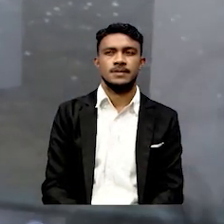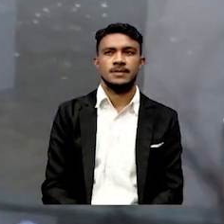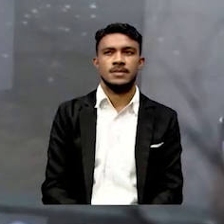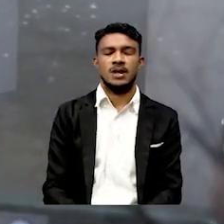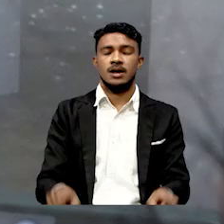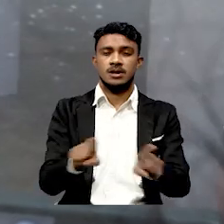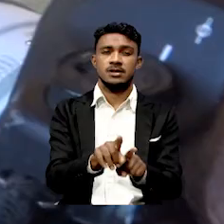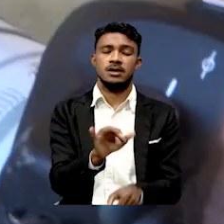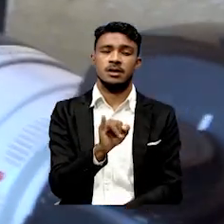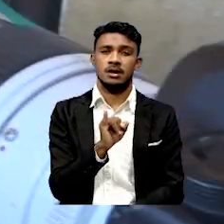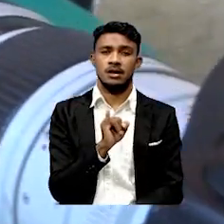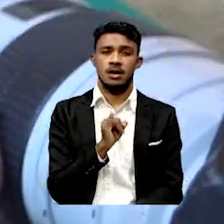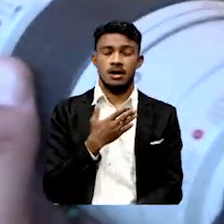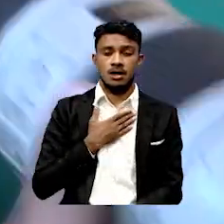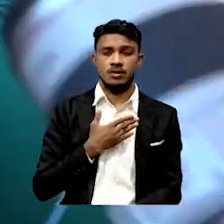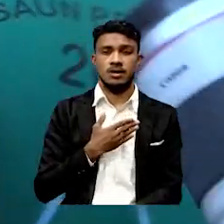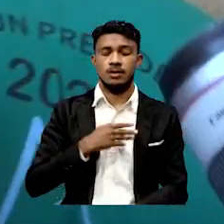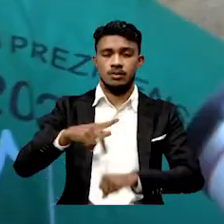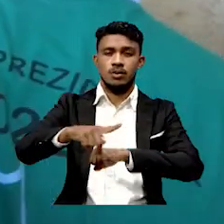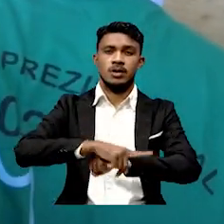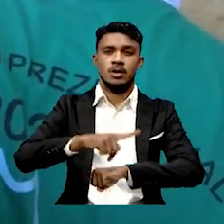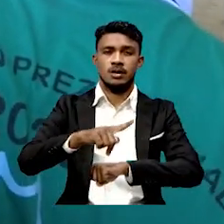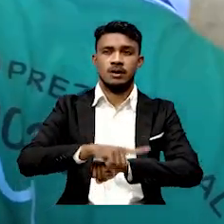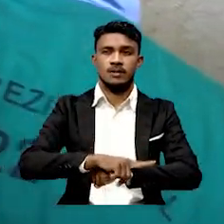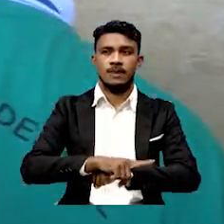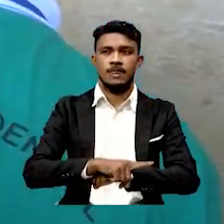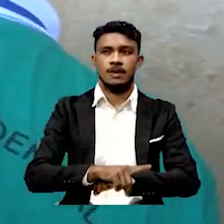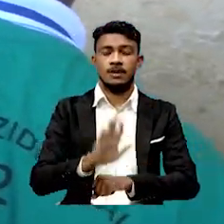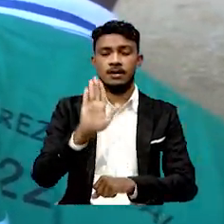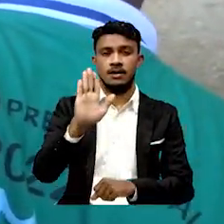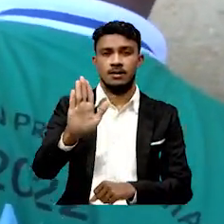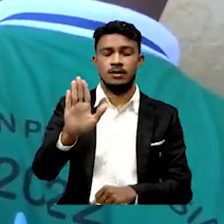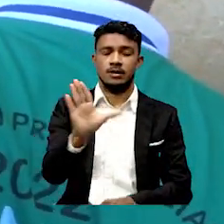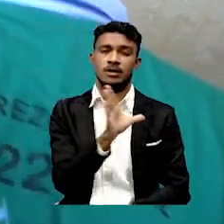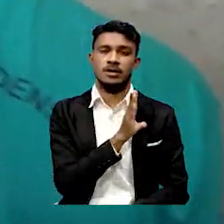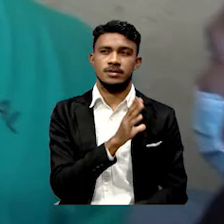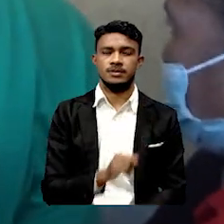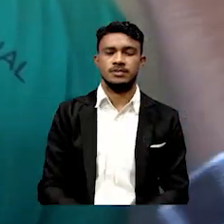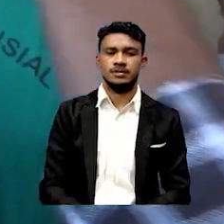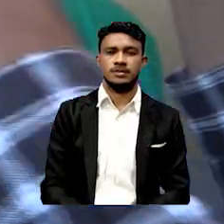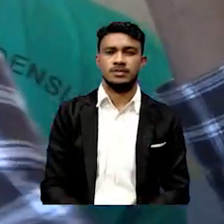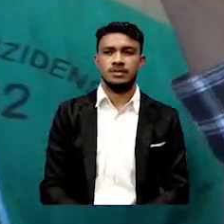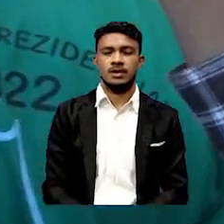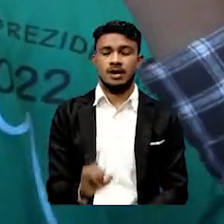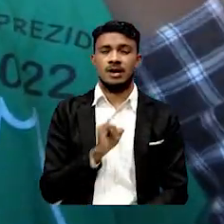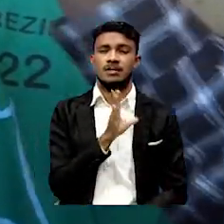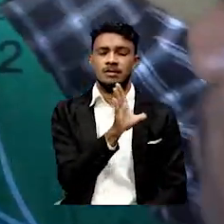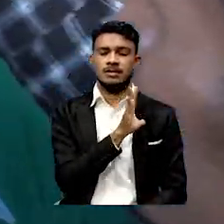E a minha política é consistente agora. E está pode garantir ganhar? Está pode garantir ganhar? Está garantir